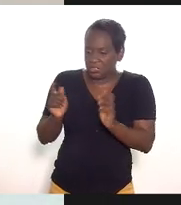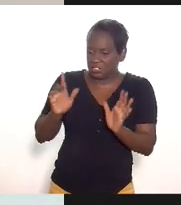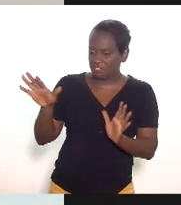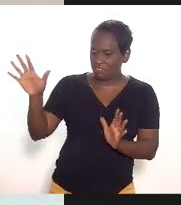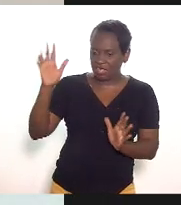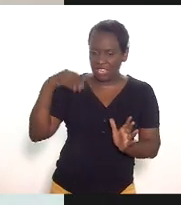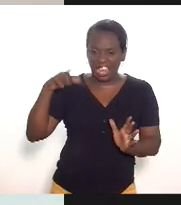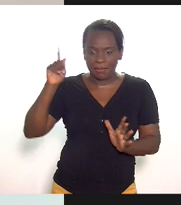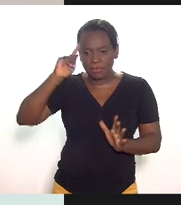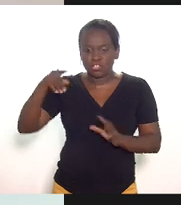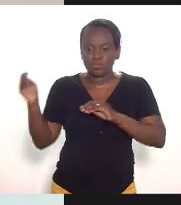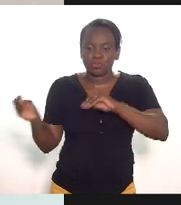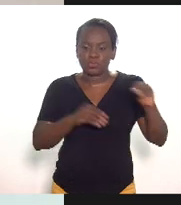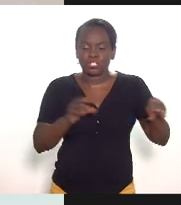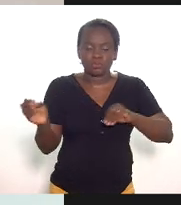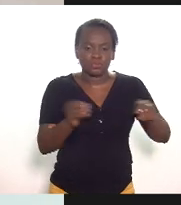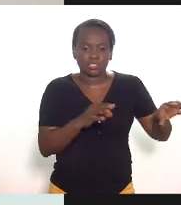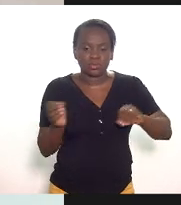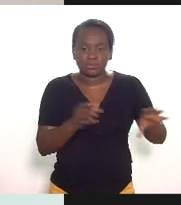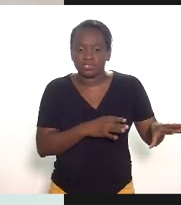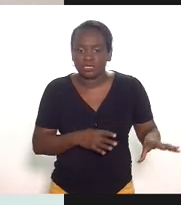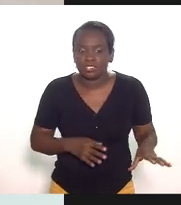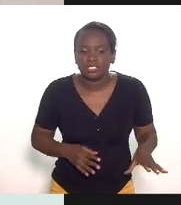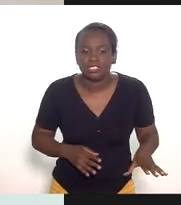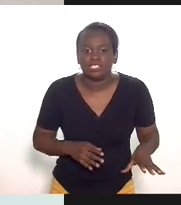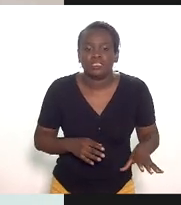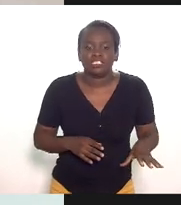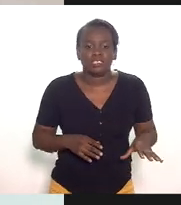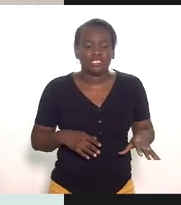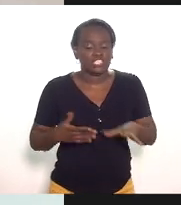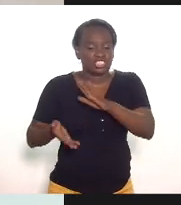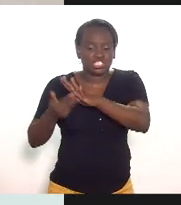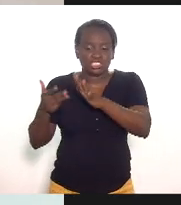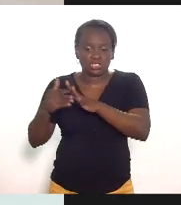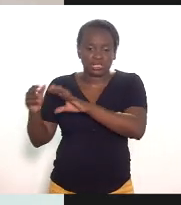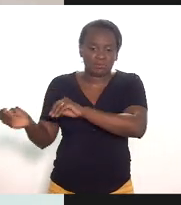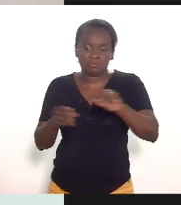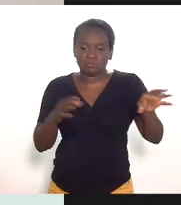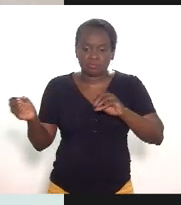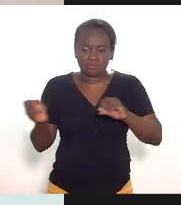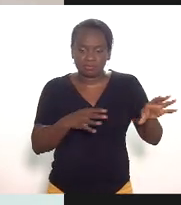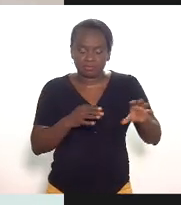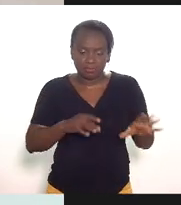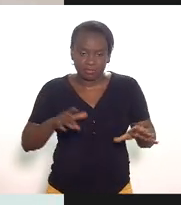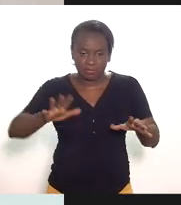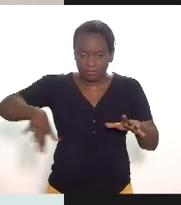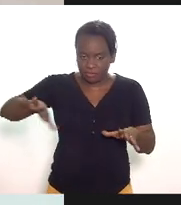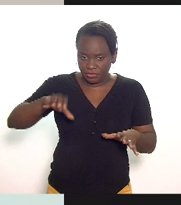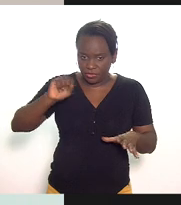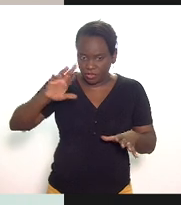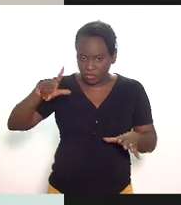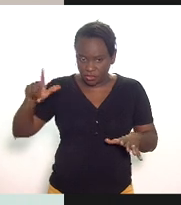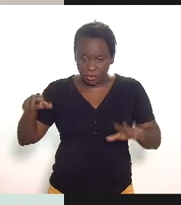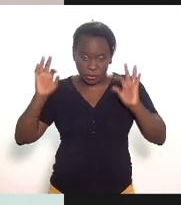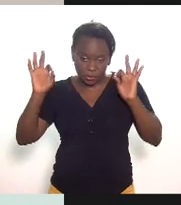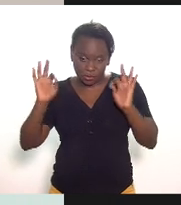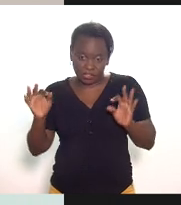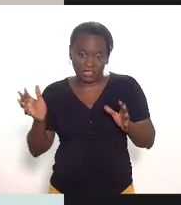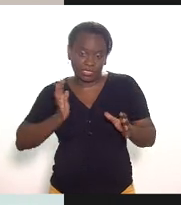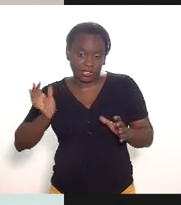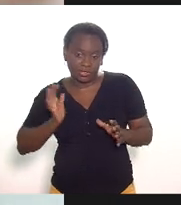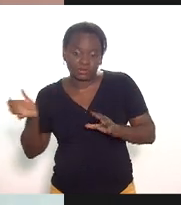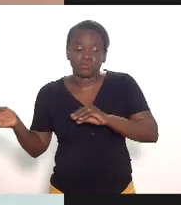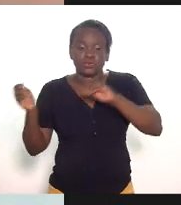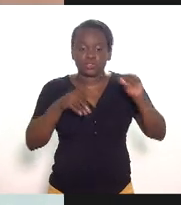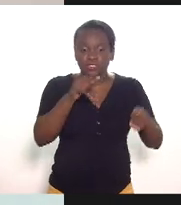favelado, então ela fez, simplesmente, ele retirou aquelas famílias daquelas regiões mais nobres e trouxe